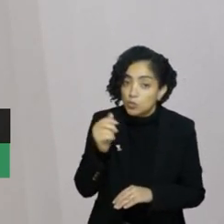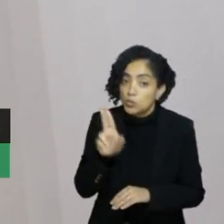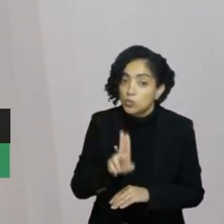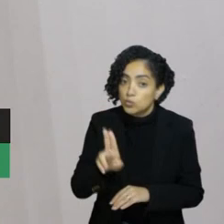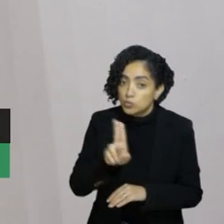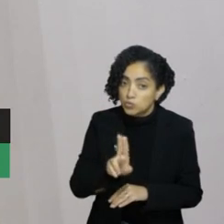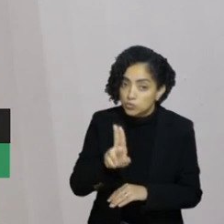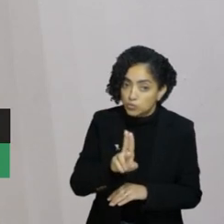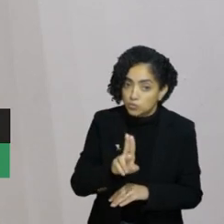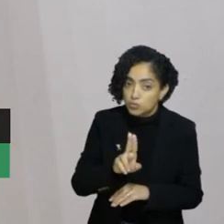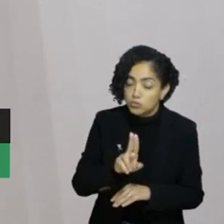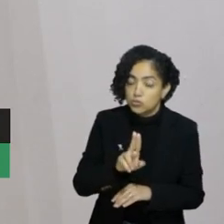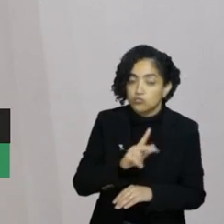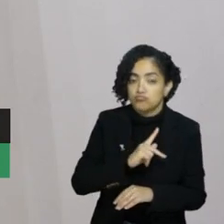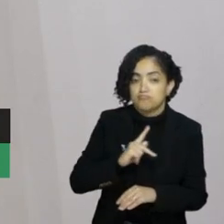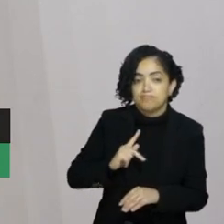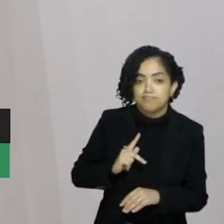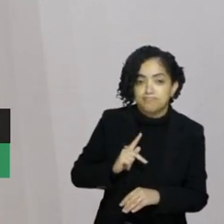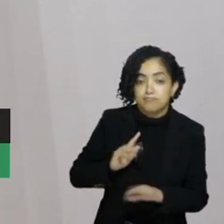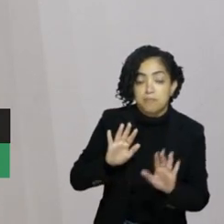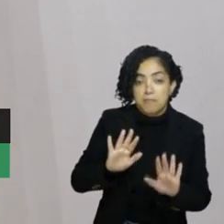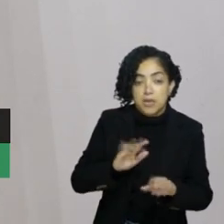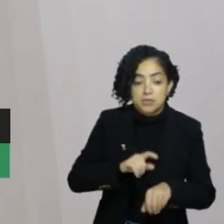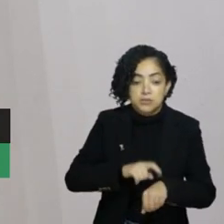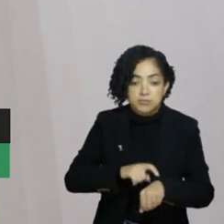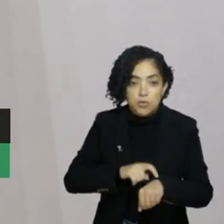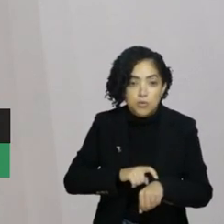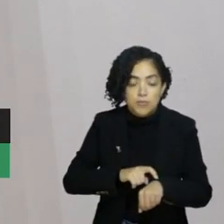públicos, mas em momentos como este,